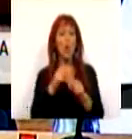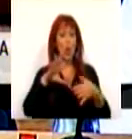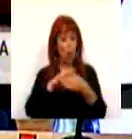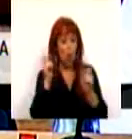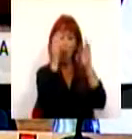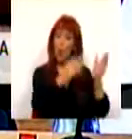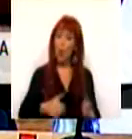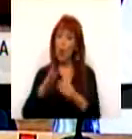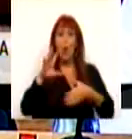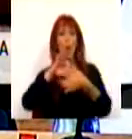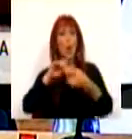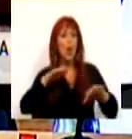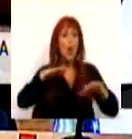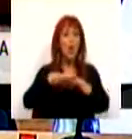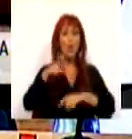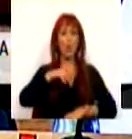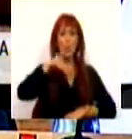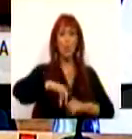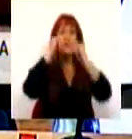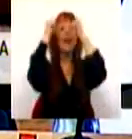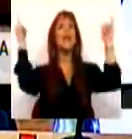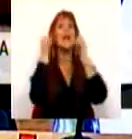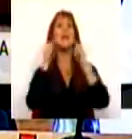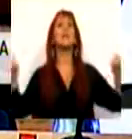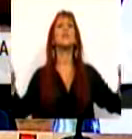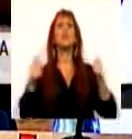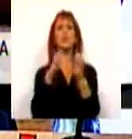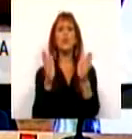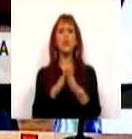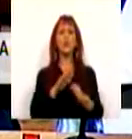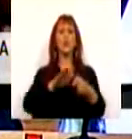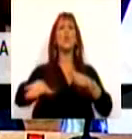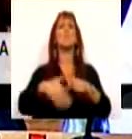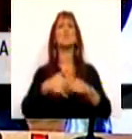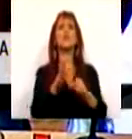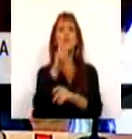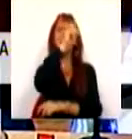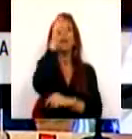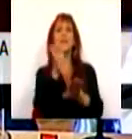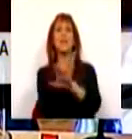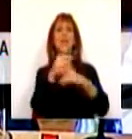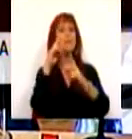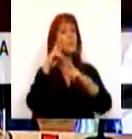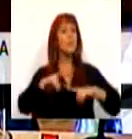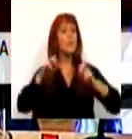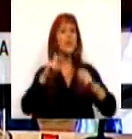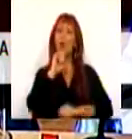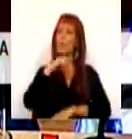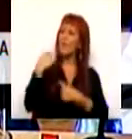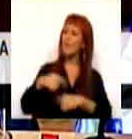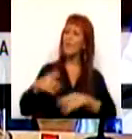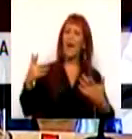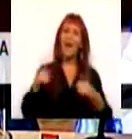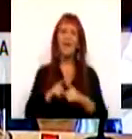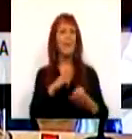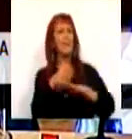em parceria ou em rede, em território nacional e internacional, todos os intervenientes do terceiro setor devem encontrar uma oportunidade